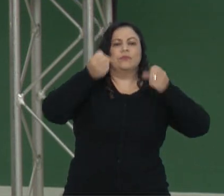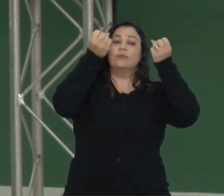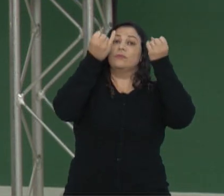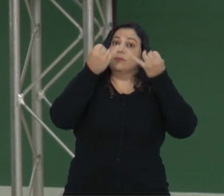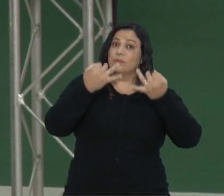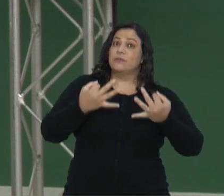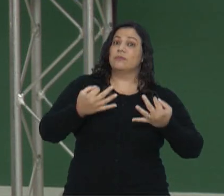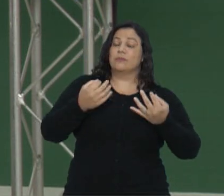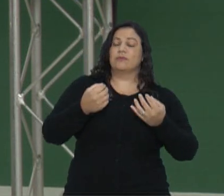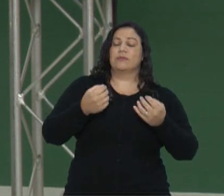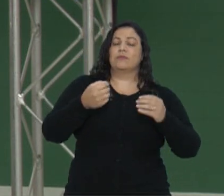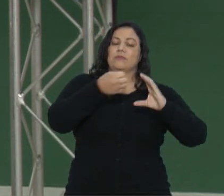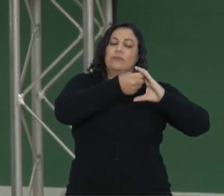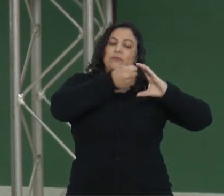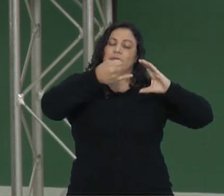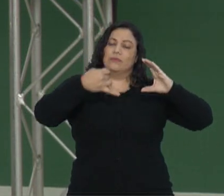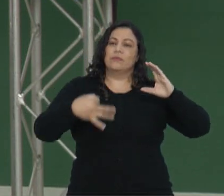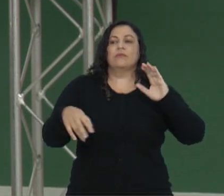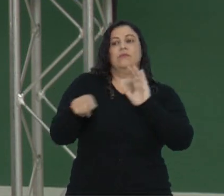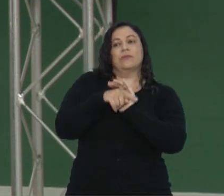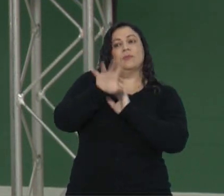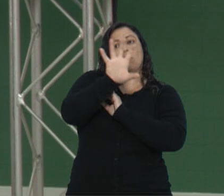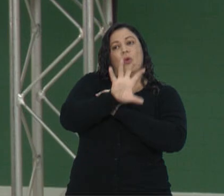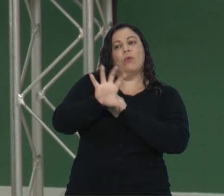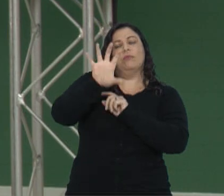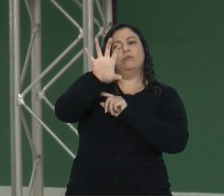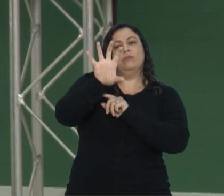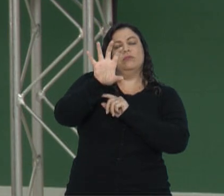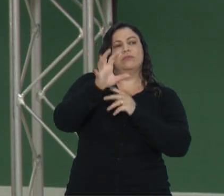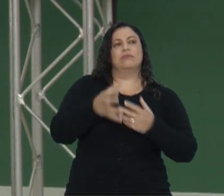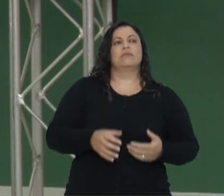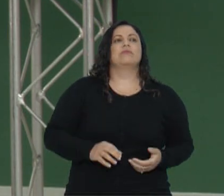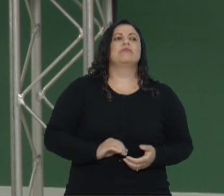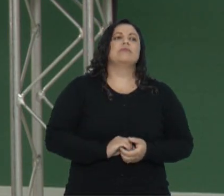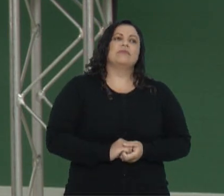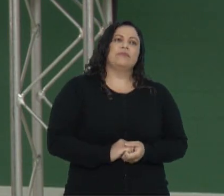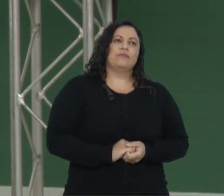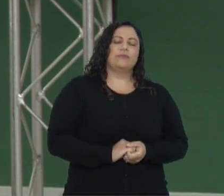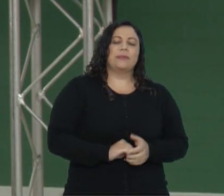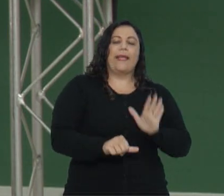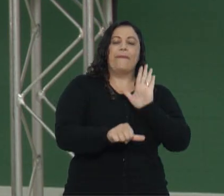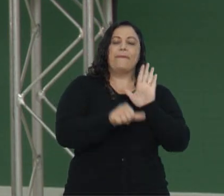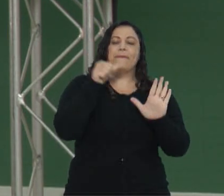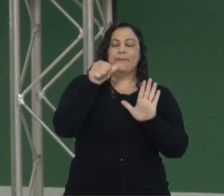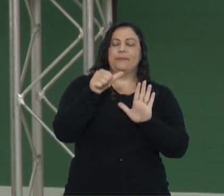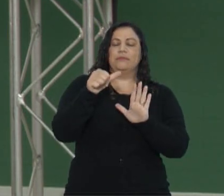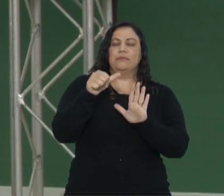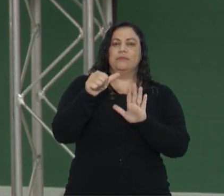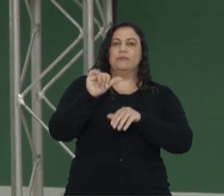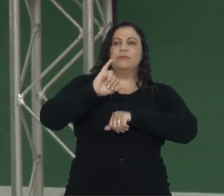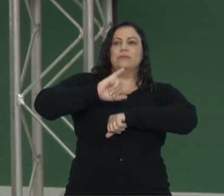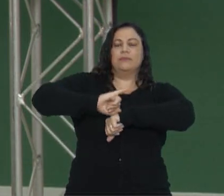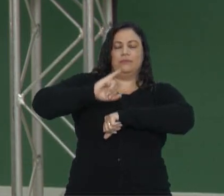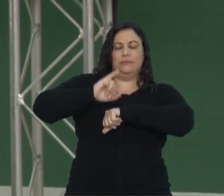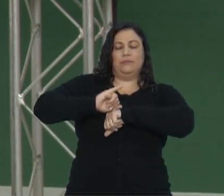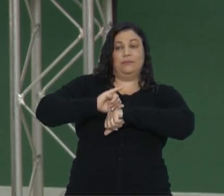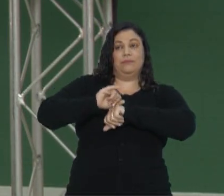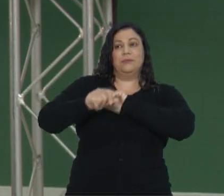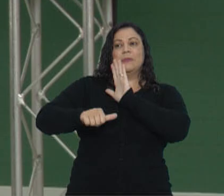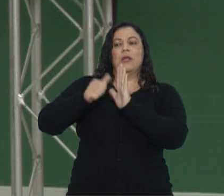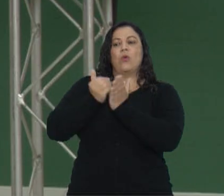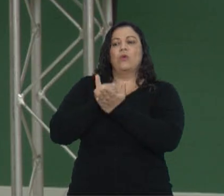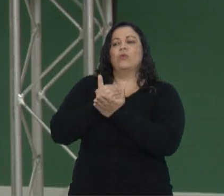porque tem uma caracterização própria o nosso barroco, né? Barroco na primeira capital, todo mundo sabe que foi lá na Bahia,